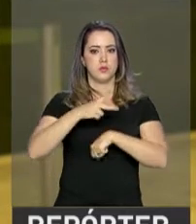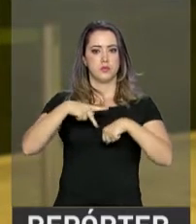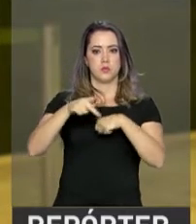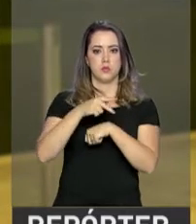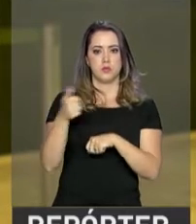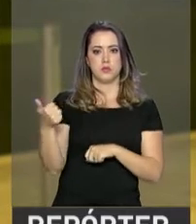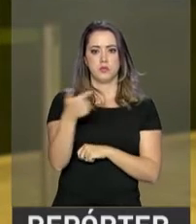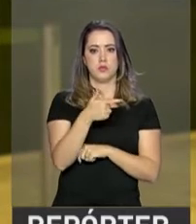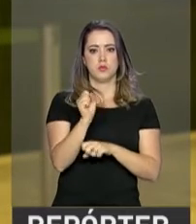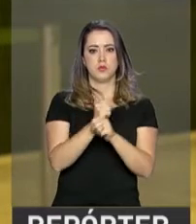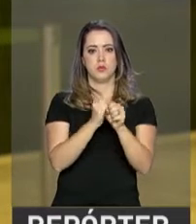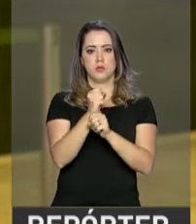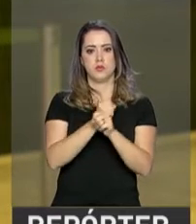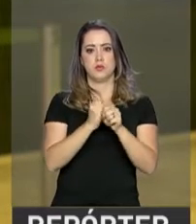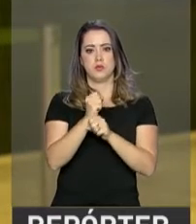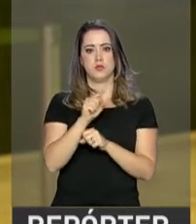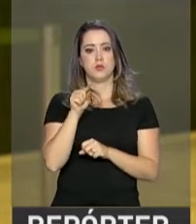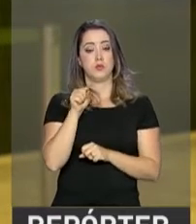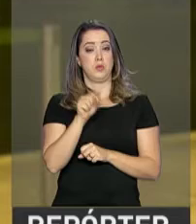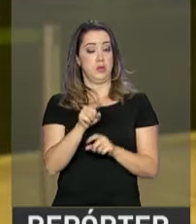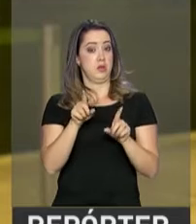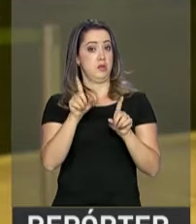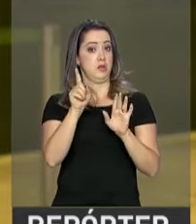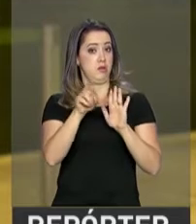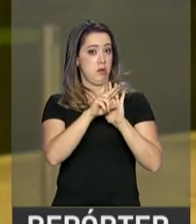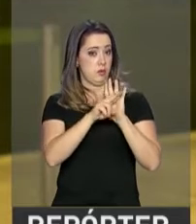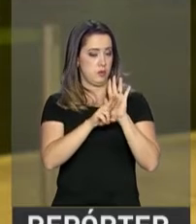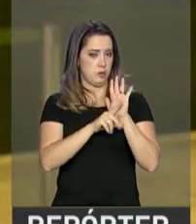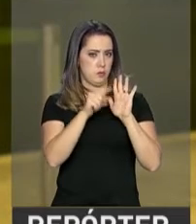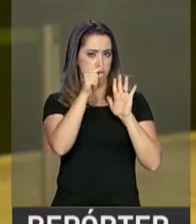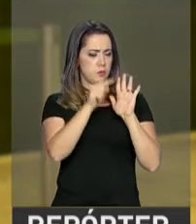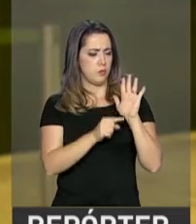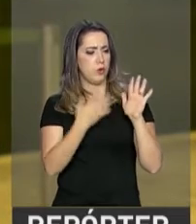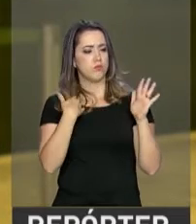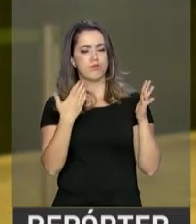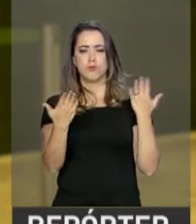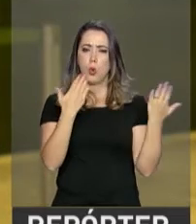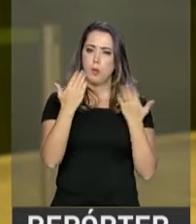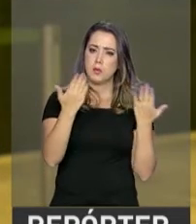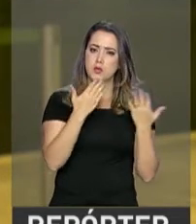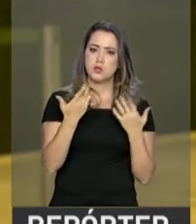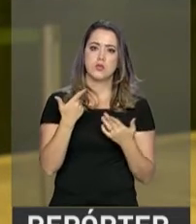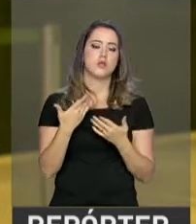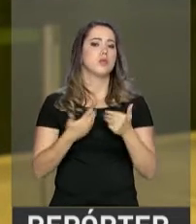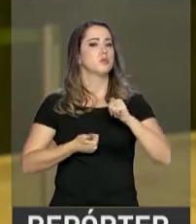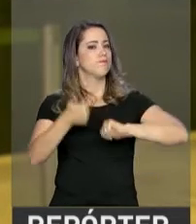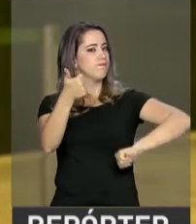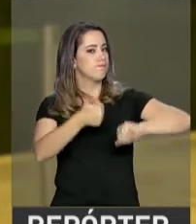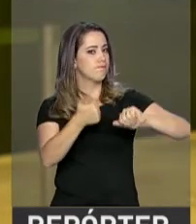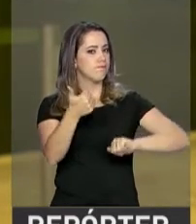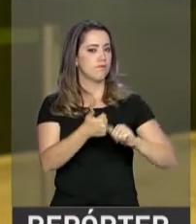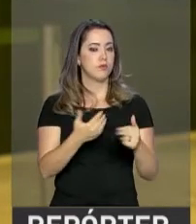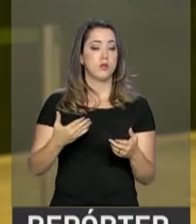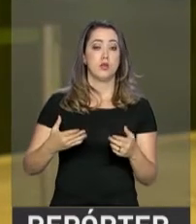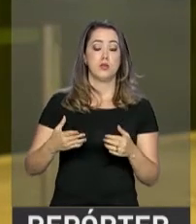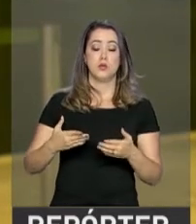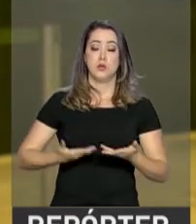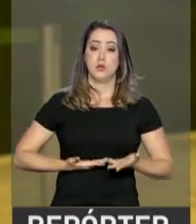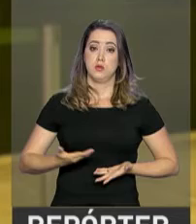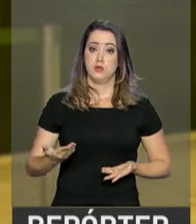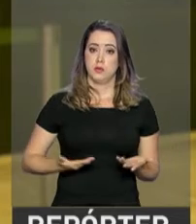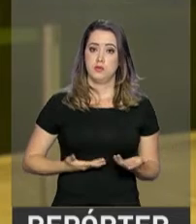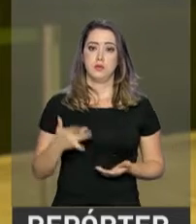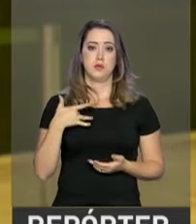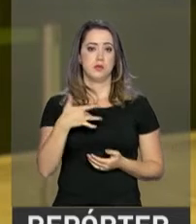12 anos nele estão projeções e análises para alcançar qualidade dos serviços públicos essenciais como